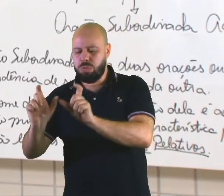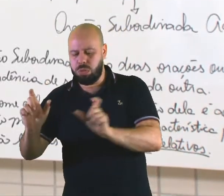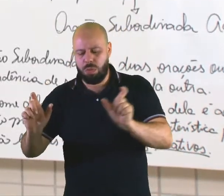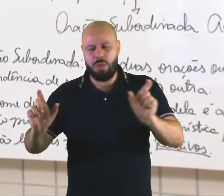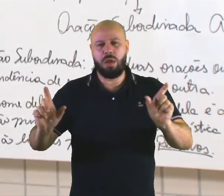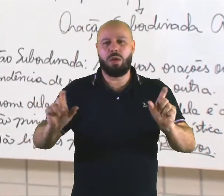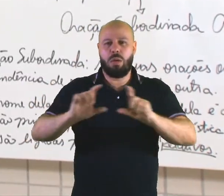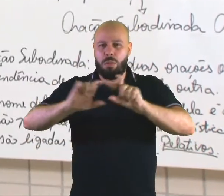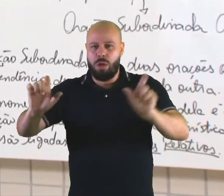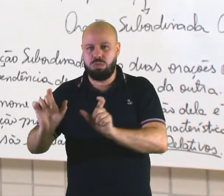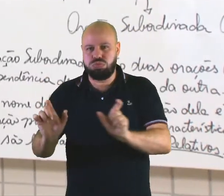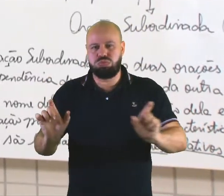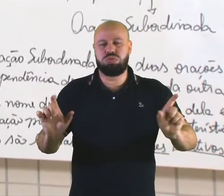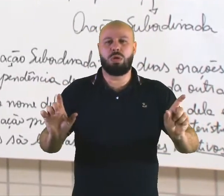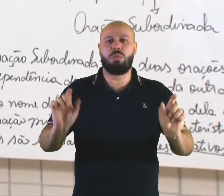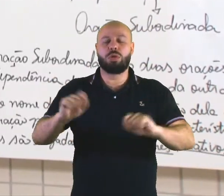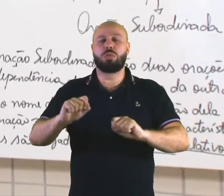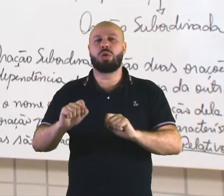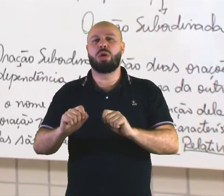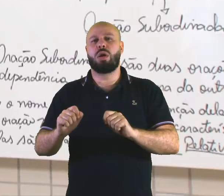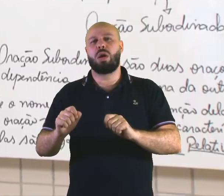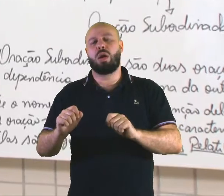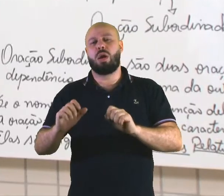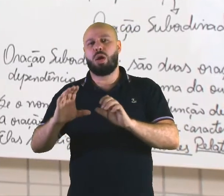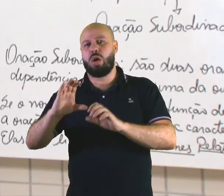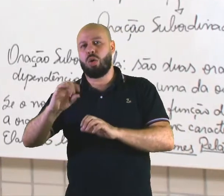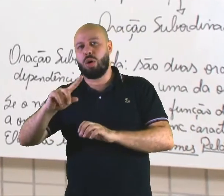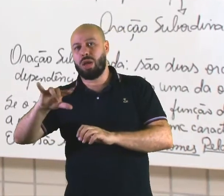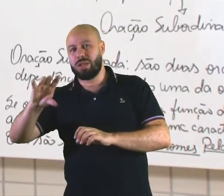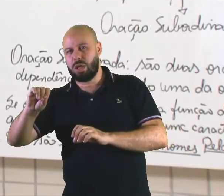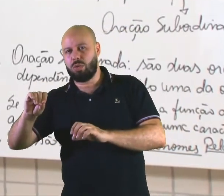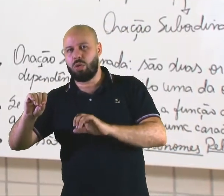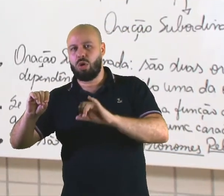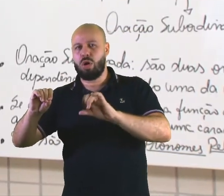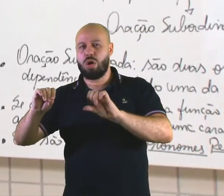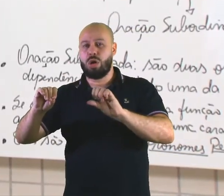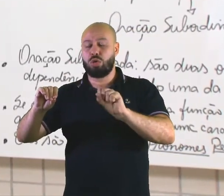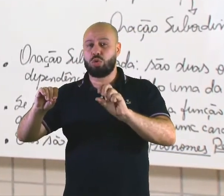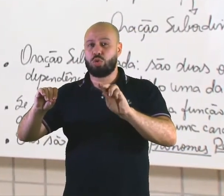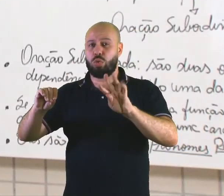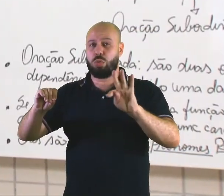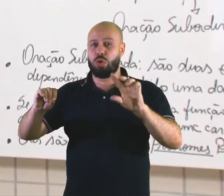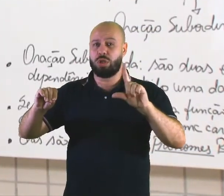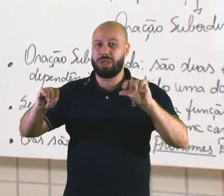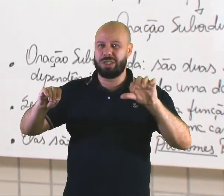relembramos o período composto, que pode ser por coordenação ou subordinação. A